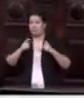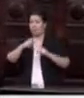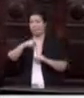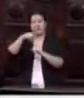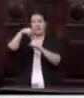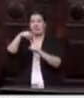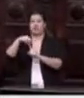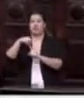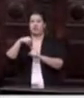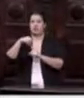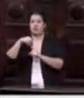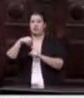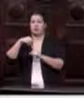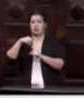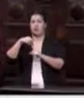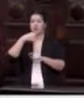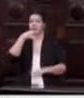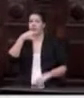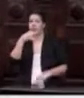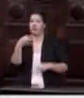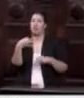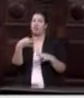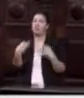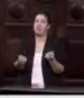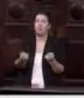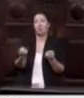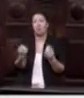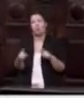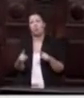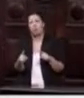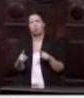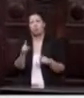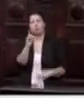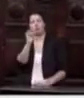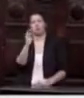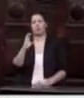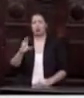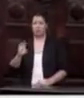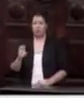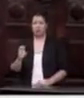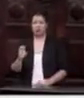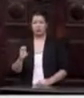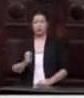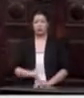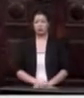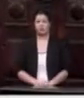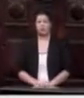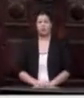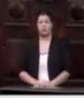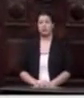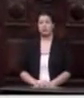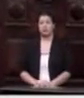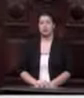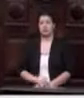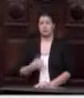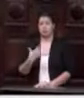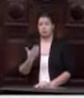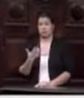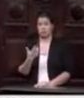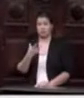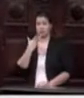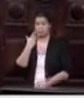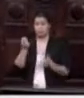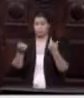referência à opinião a favor ou contra o Tribunal de Contas. Eu queria dizer que o Tribunal